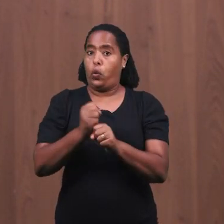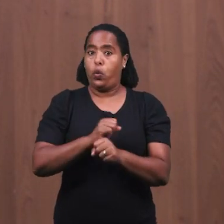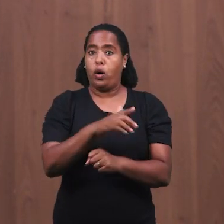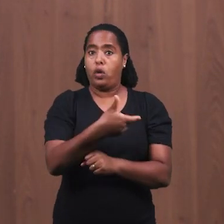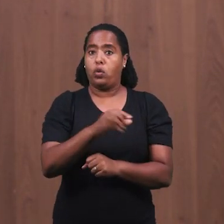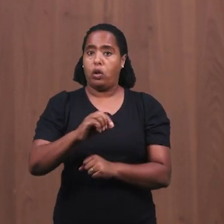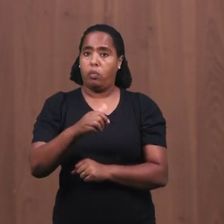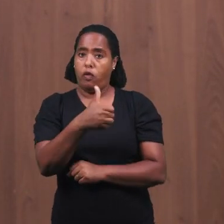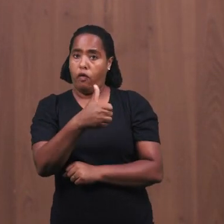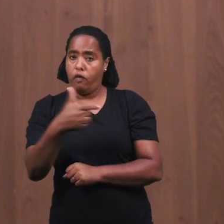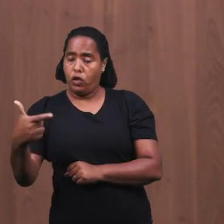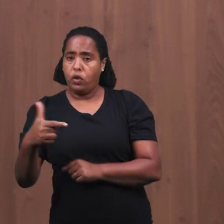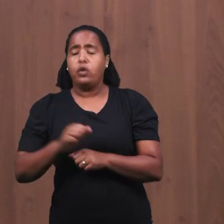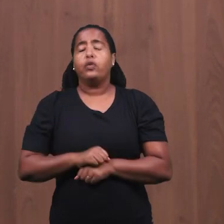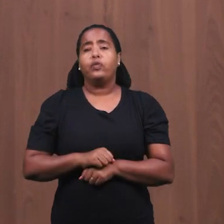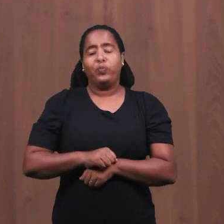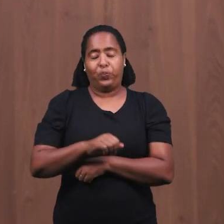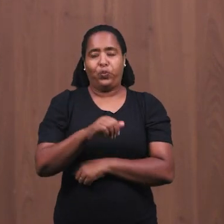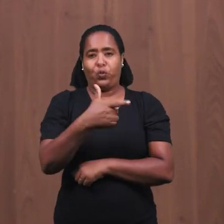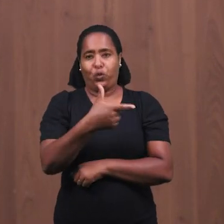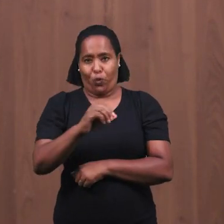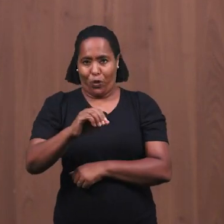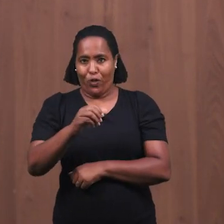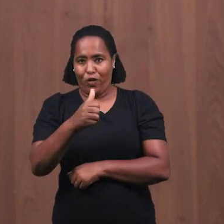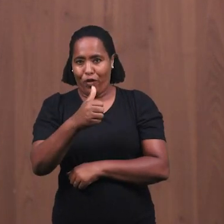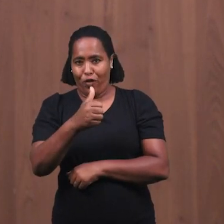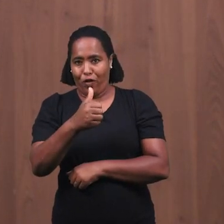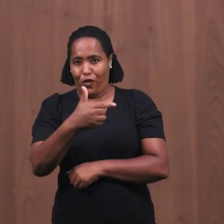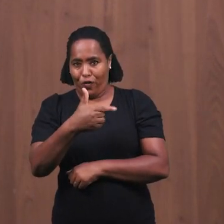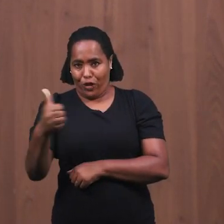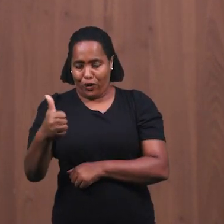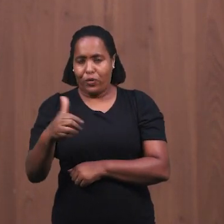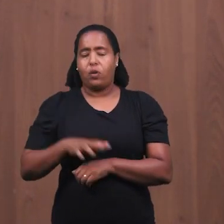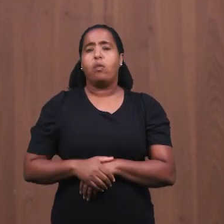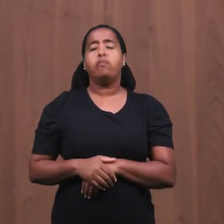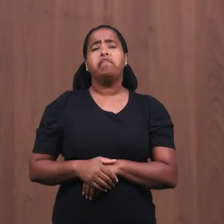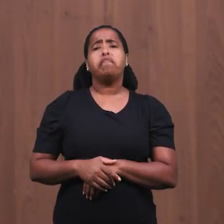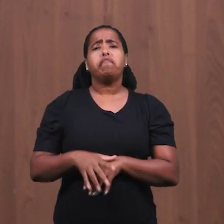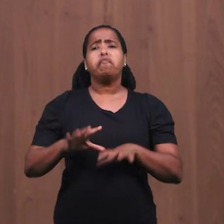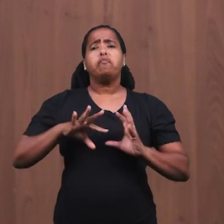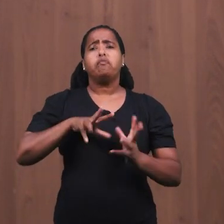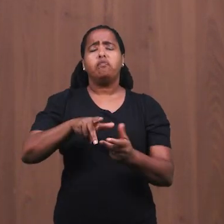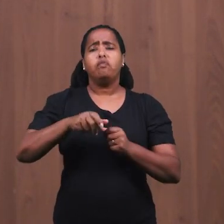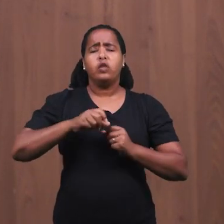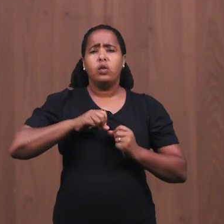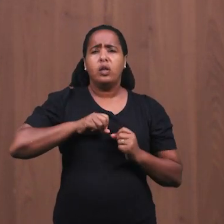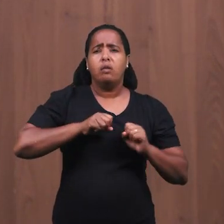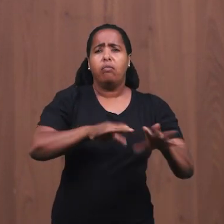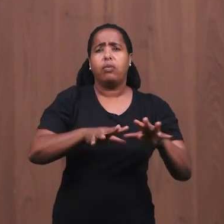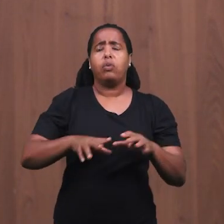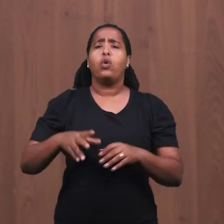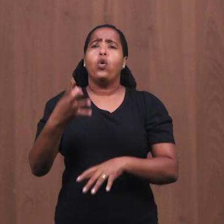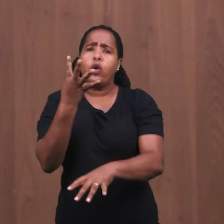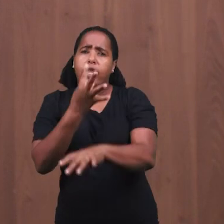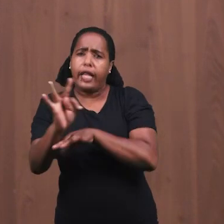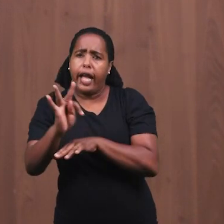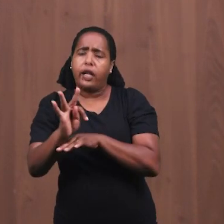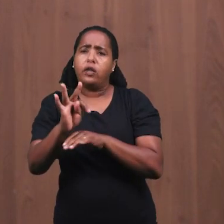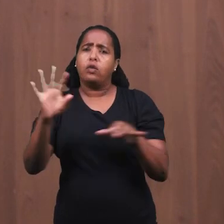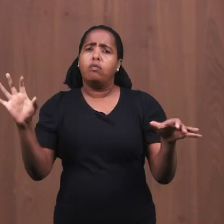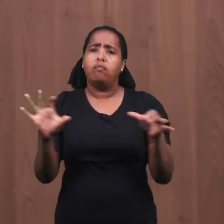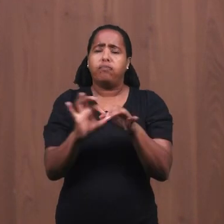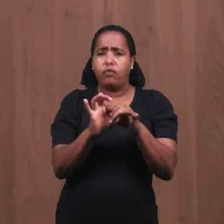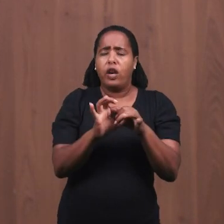por exemplo, devido à pandemia, o processo seletivo do ensino técnico integrado ao ensino médio no